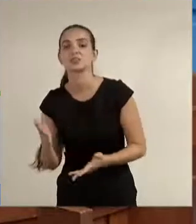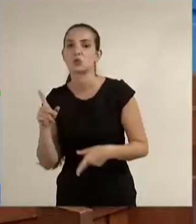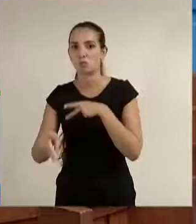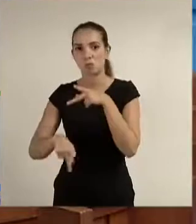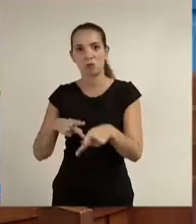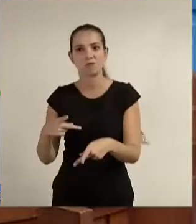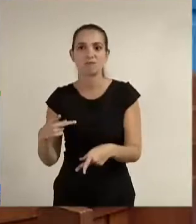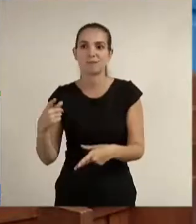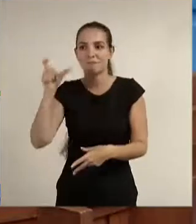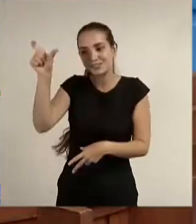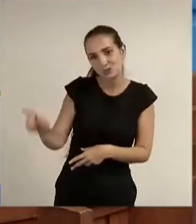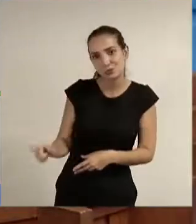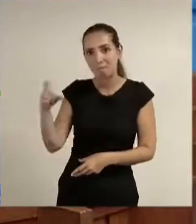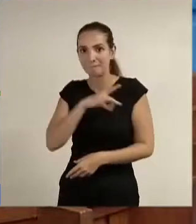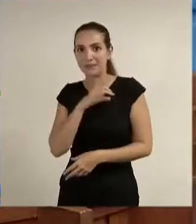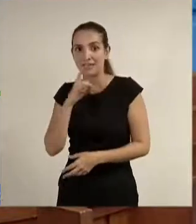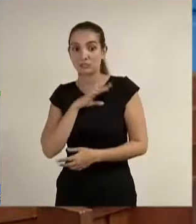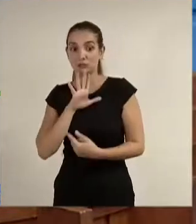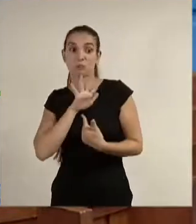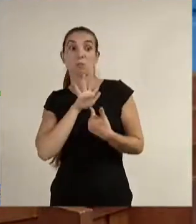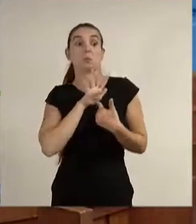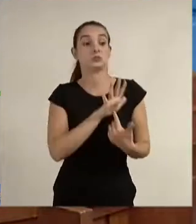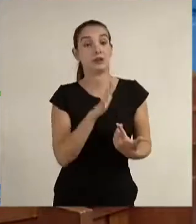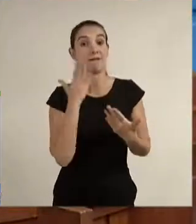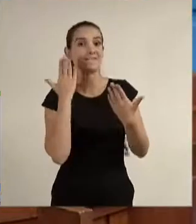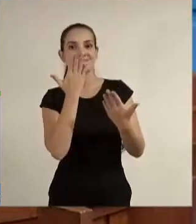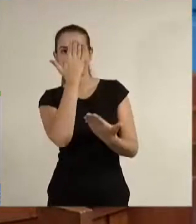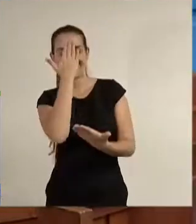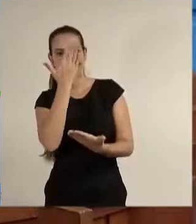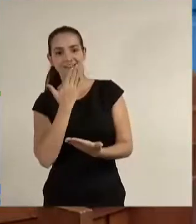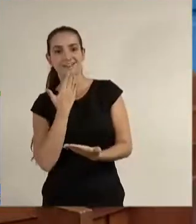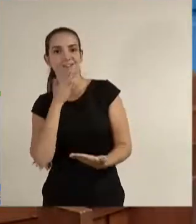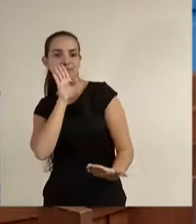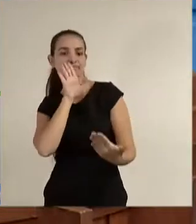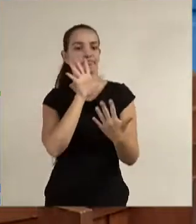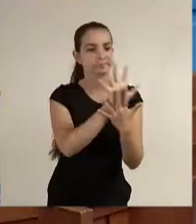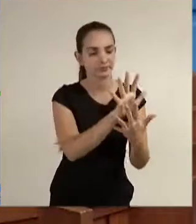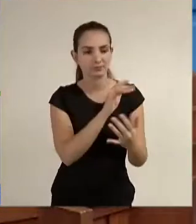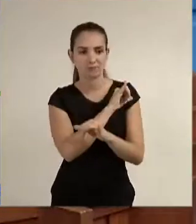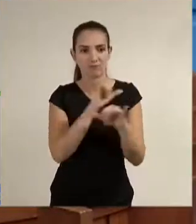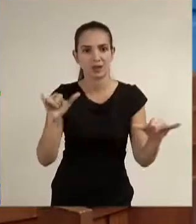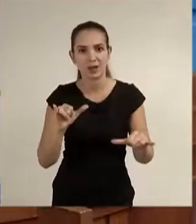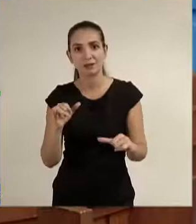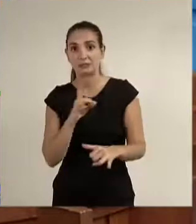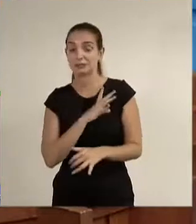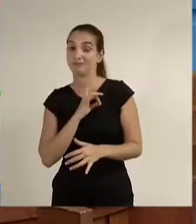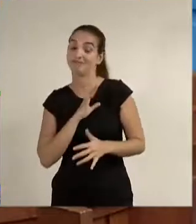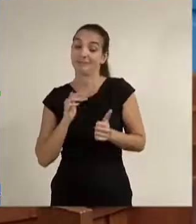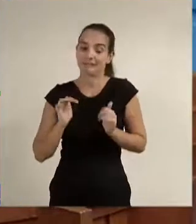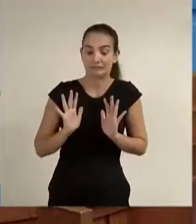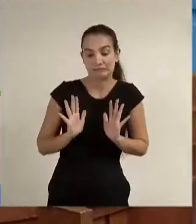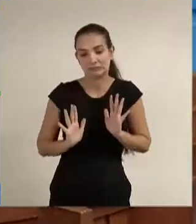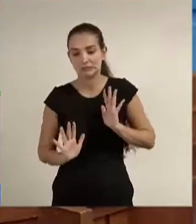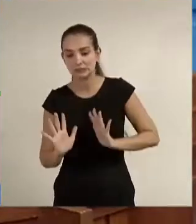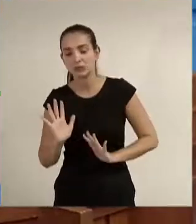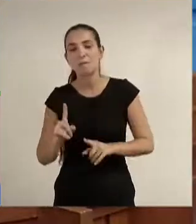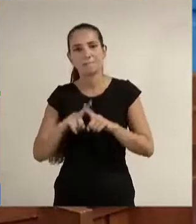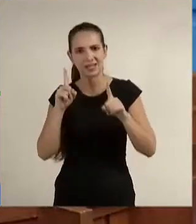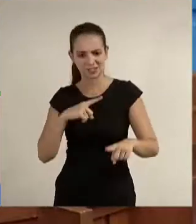se expor, e cabe a nós, enquanto parlamentares, homens públicos, que representamos essa